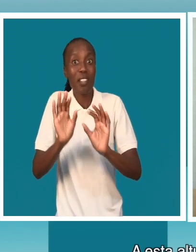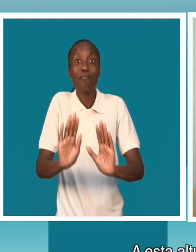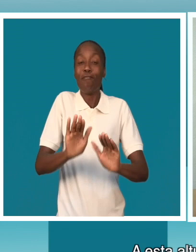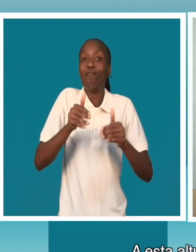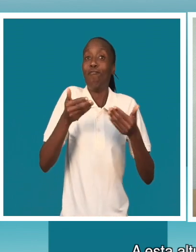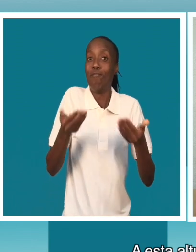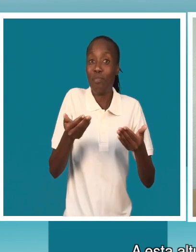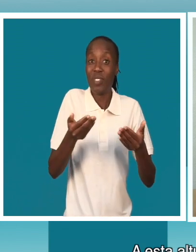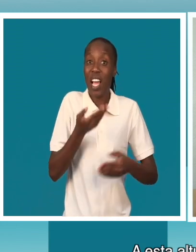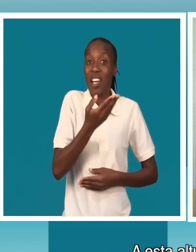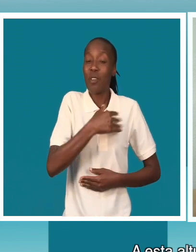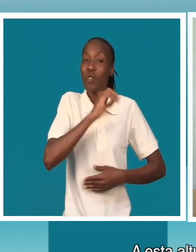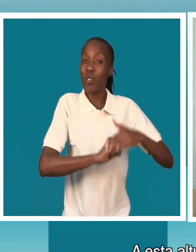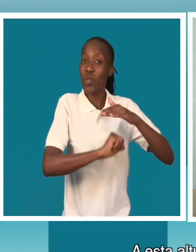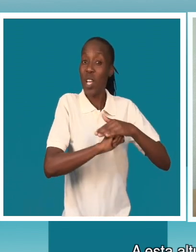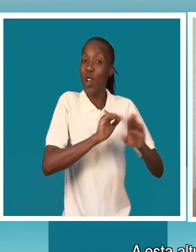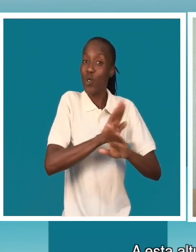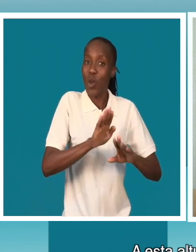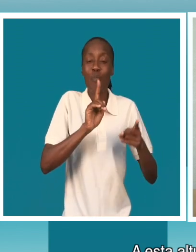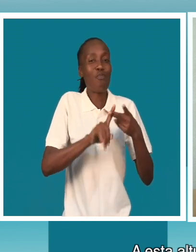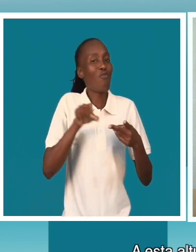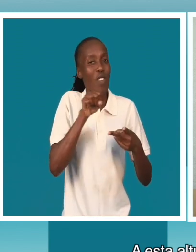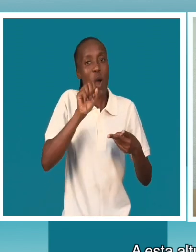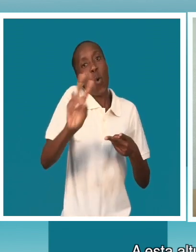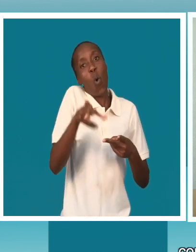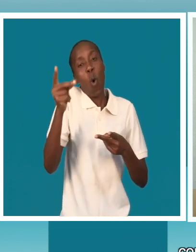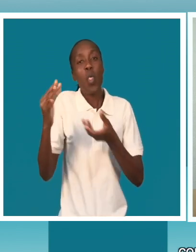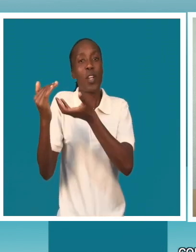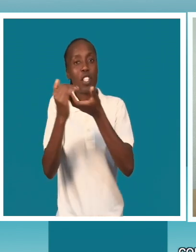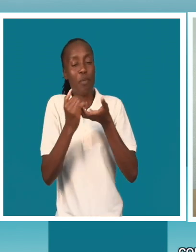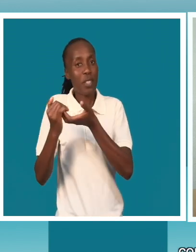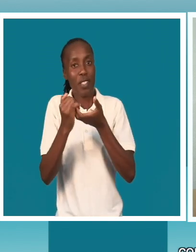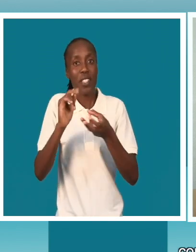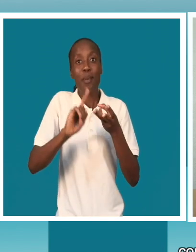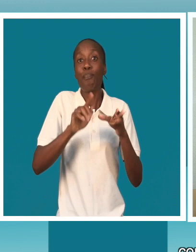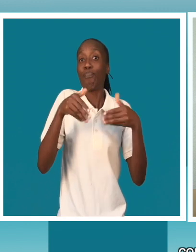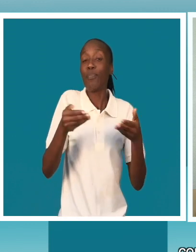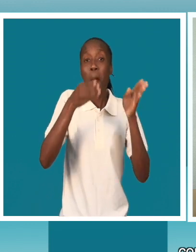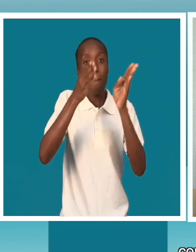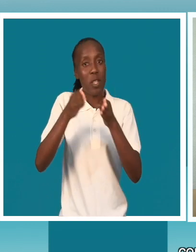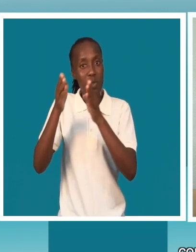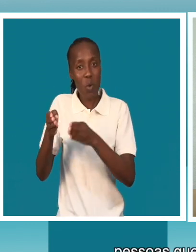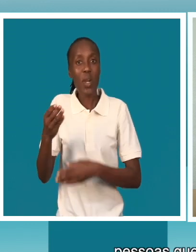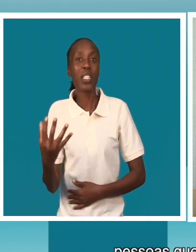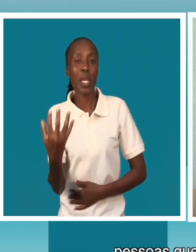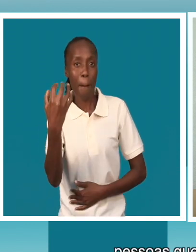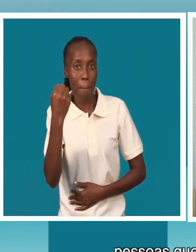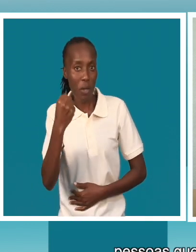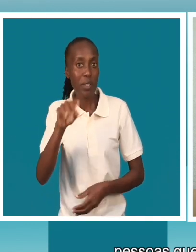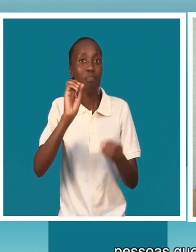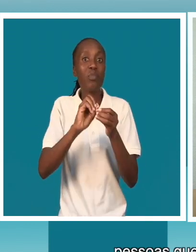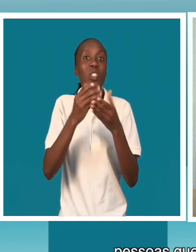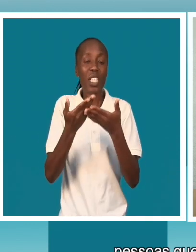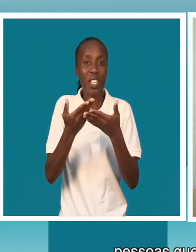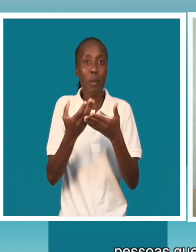ver se identificamos, não só dentro do Ministério, como com outras parcerias, pessoas